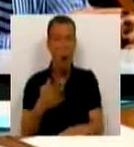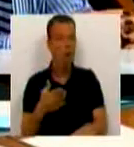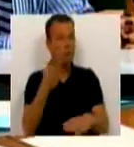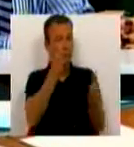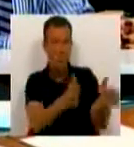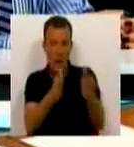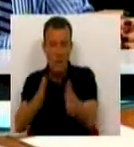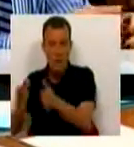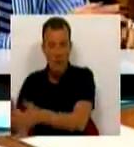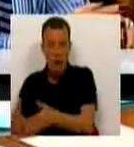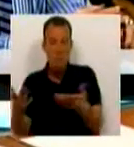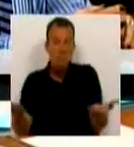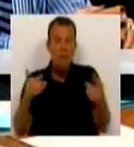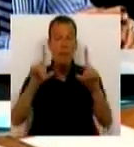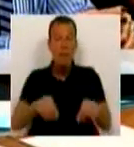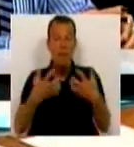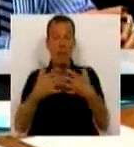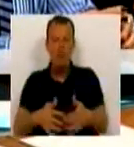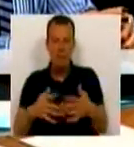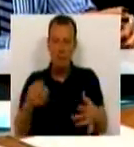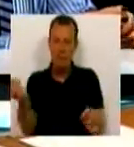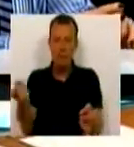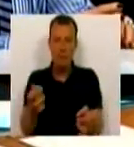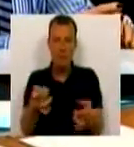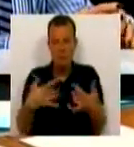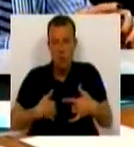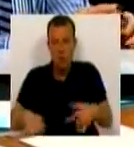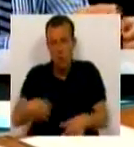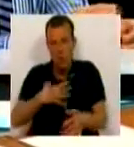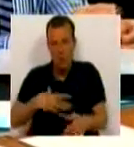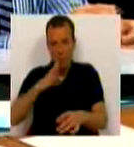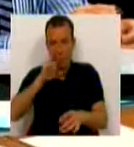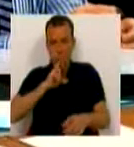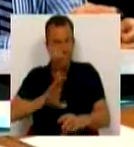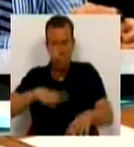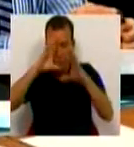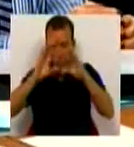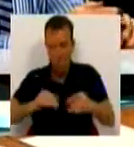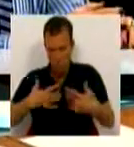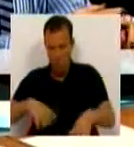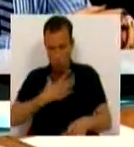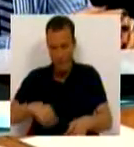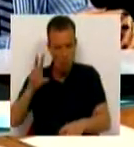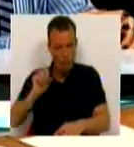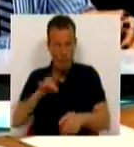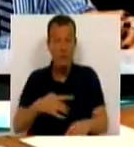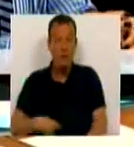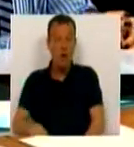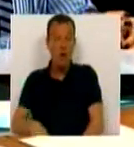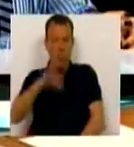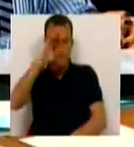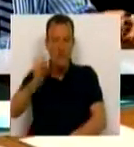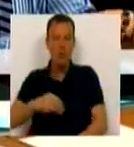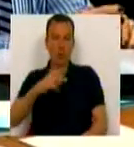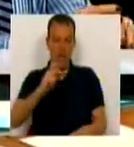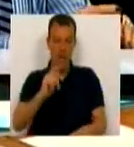E também uma dúvida que tem sido colocada e à qual nós não sabemos, nomeadamente eu não sei responder, e gostaria de ouvir. O ministro Eduardo Cabrita disse hoje nos